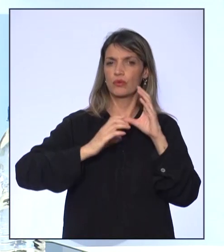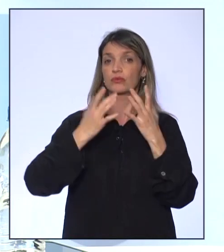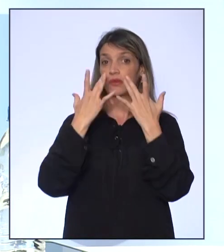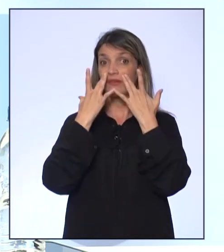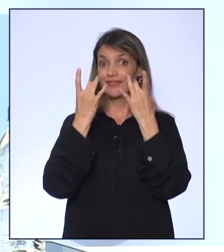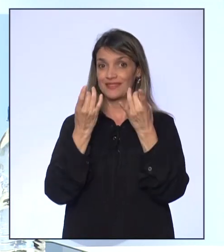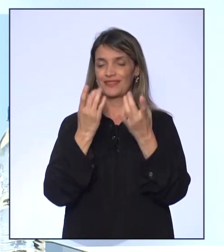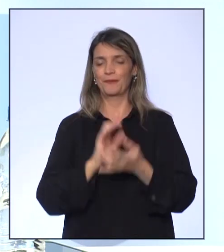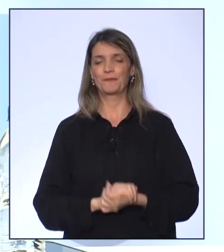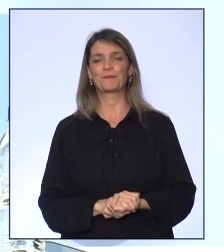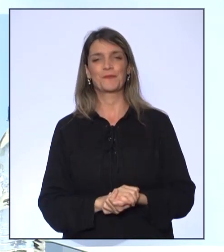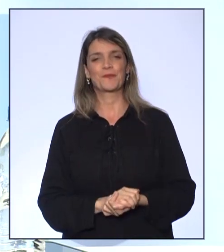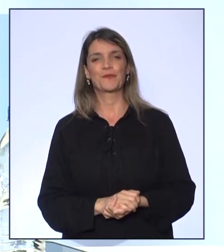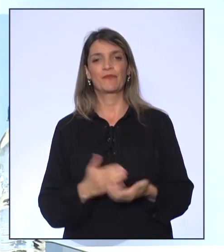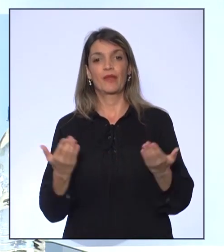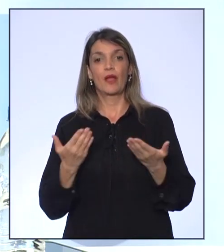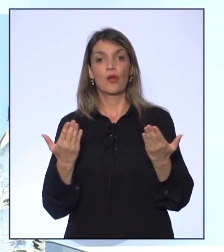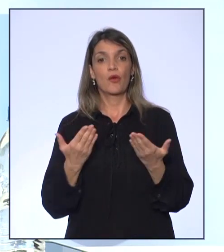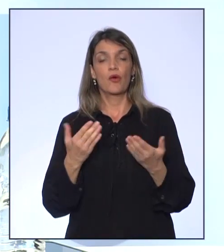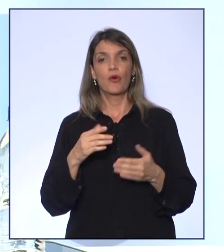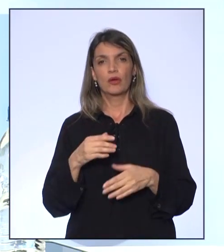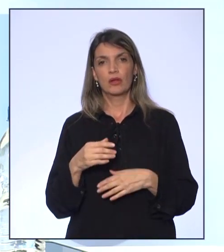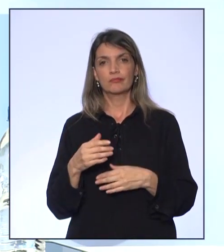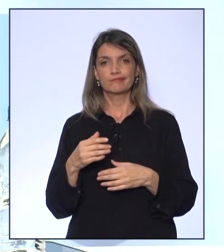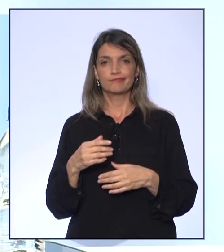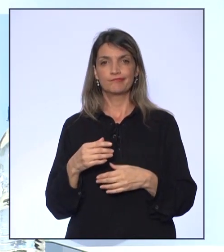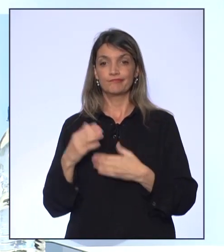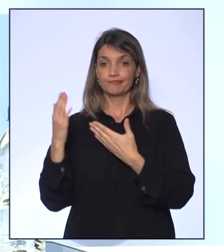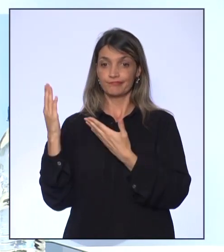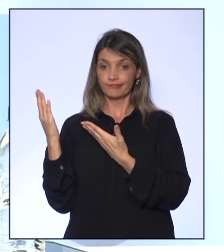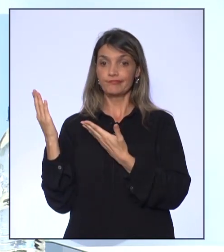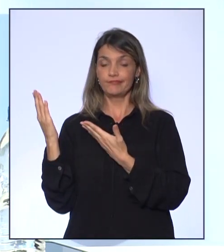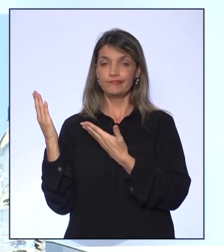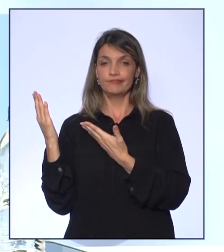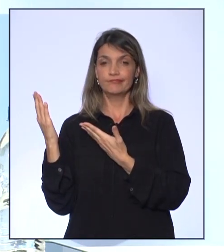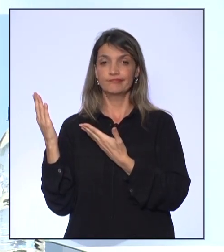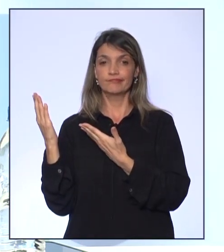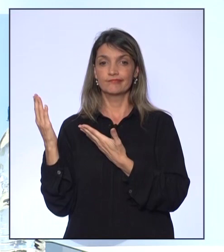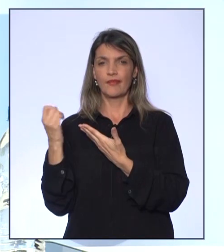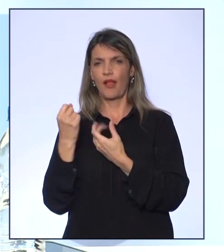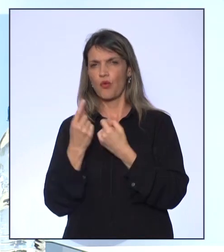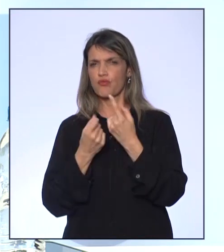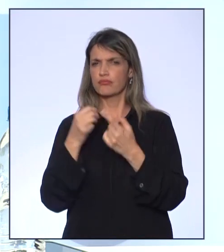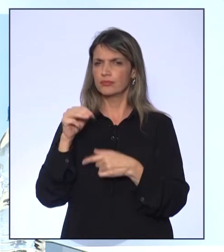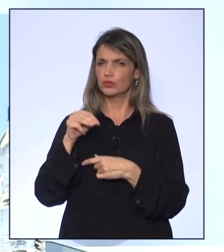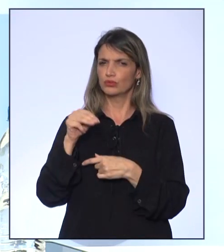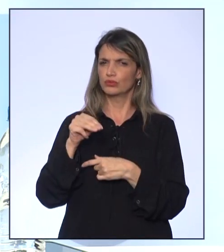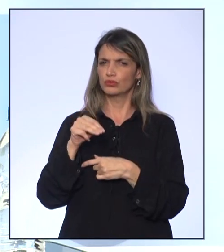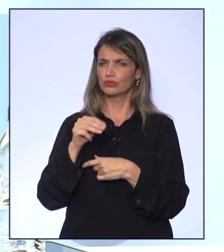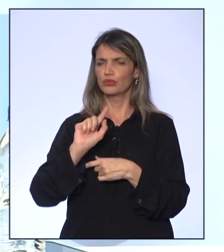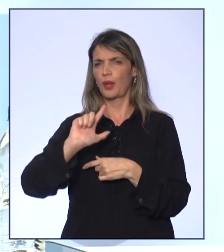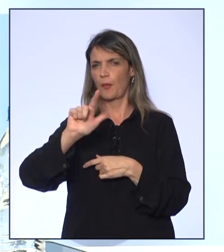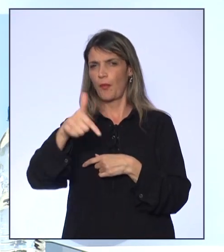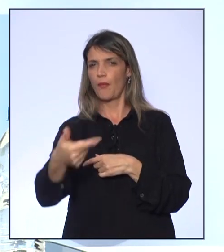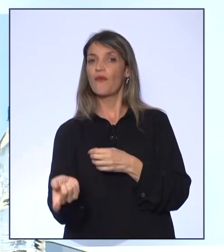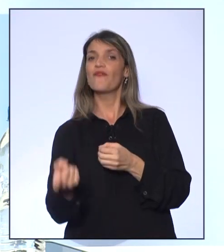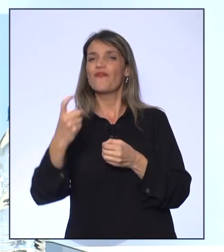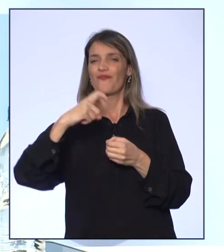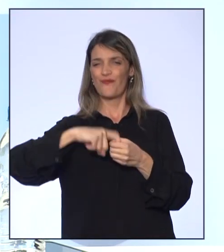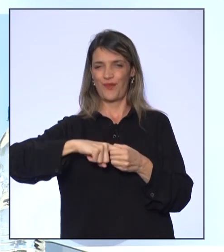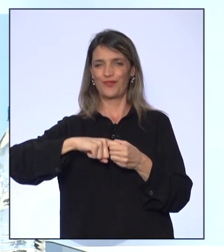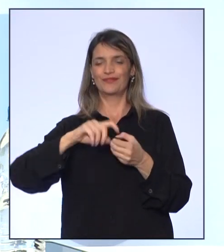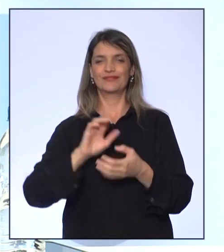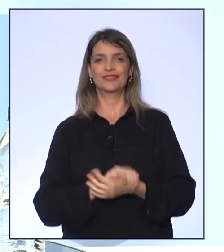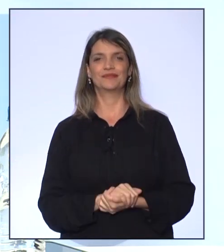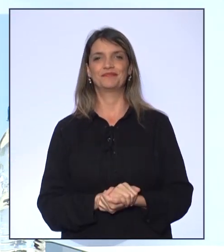nessa atividade. Então, vai ficar aí para vocês na tela por alguns minutos essa atividade. Já já eu e o professor Antônio